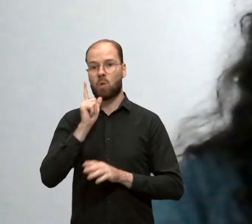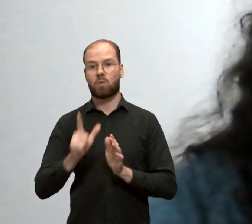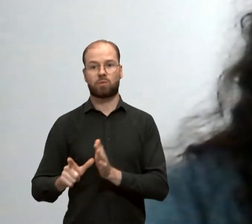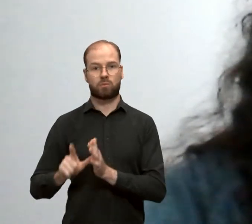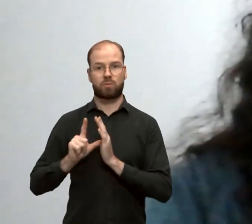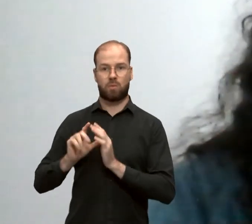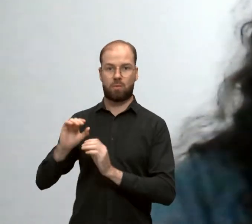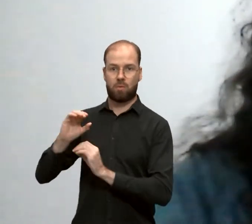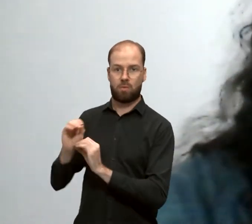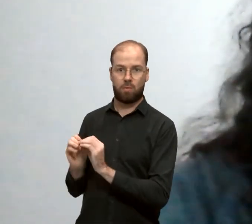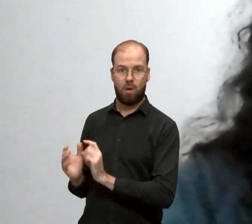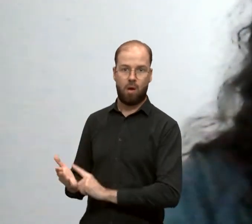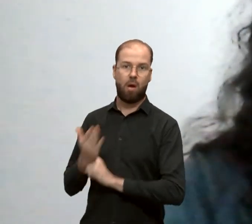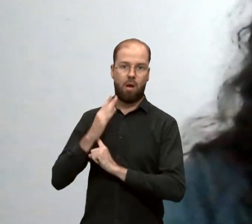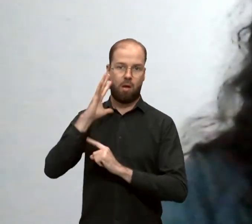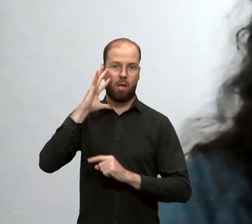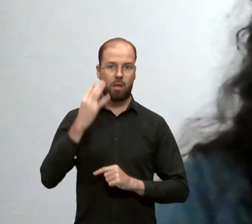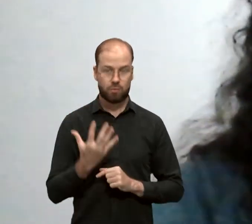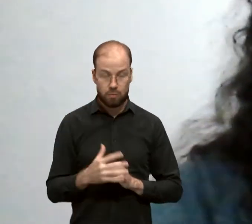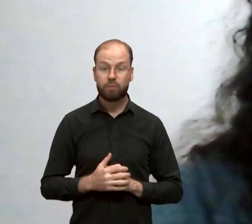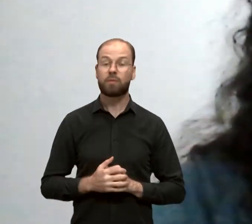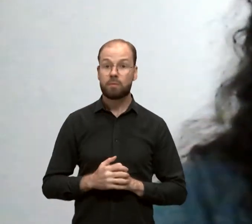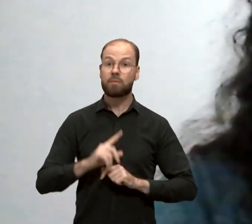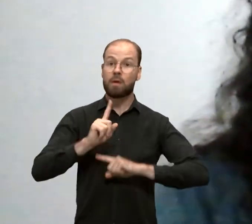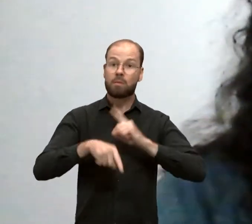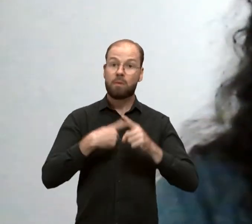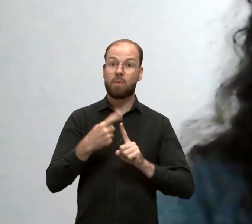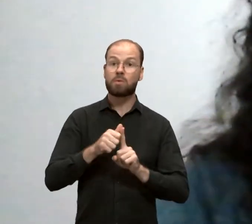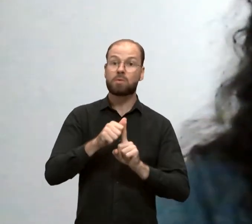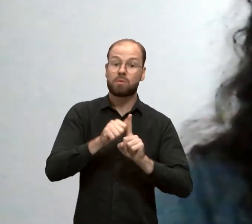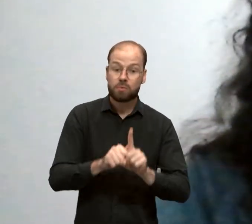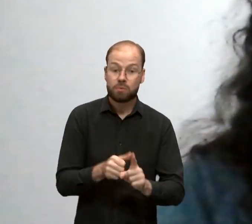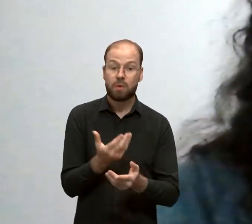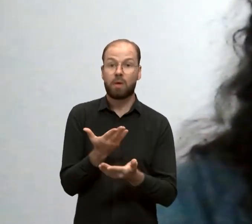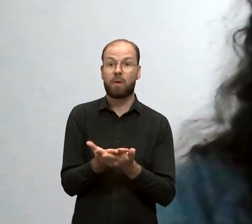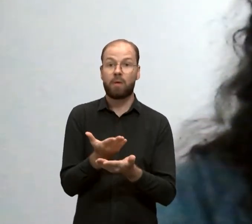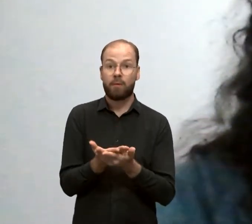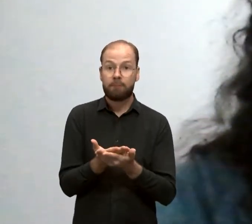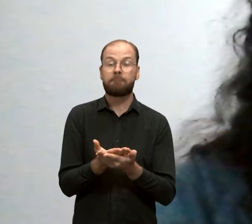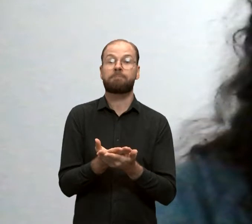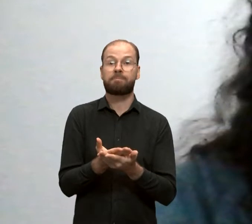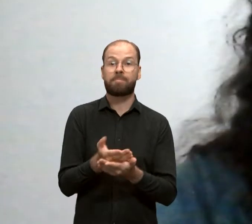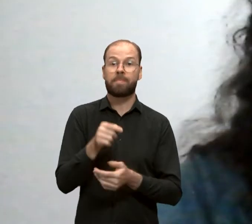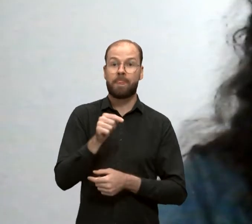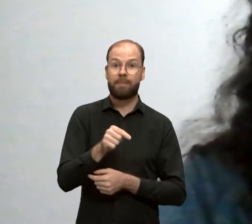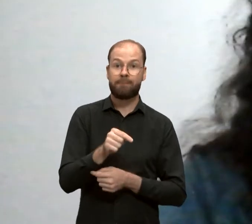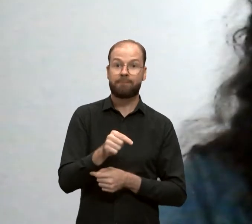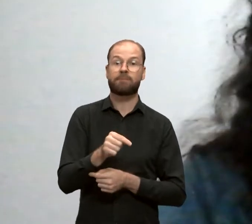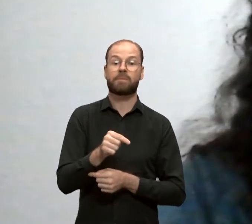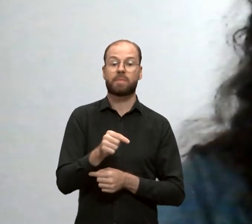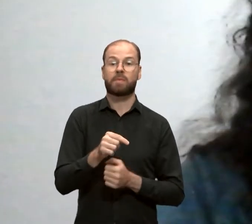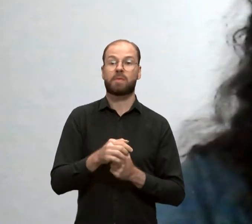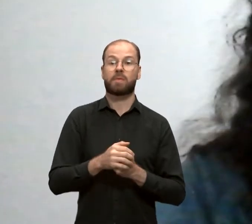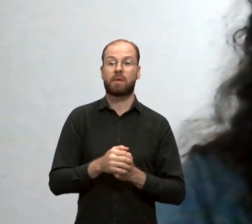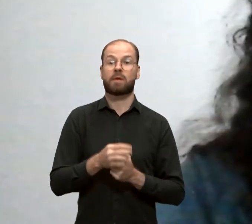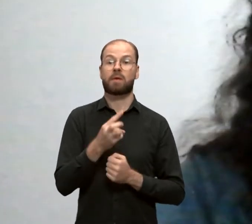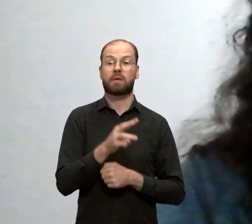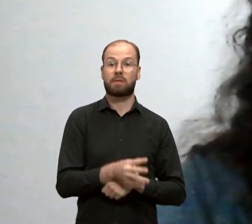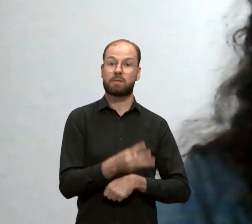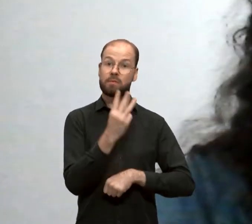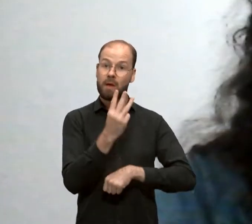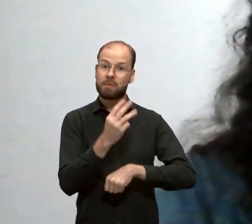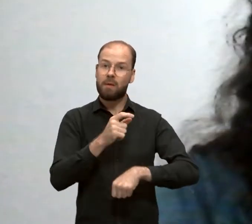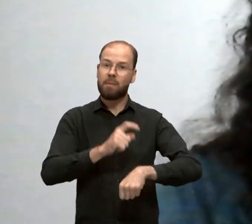cheguei depois de um mês de aula online, fazia aula a 3 horas da manhã para assistir a aula,